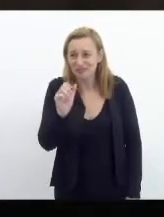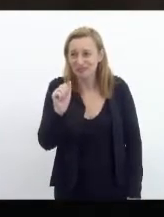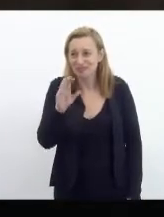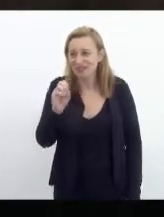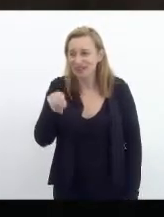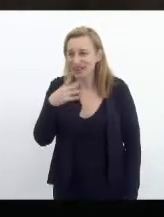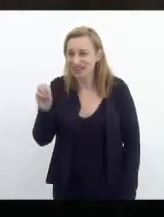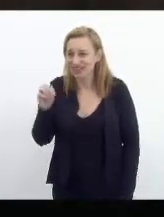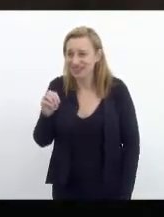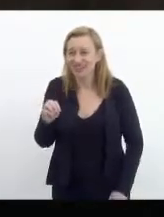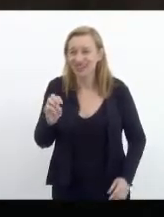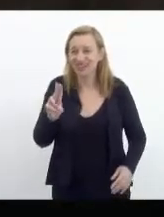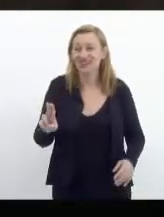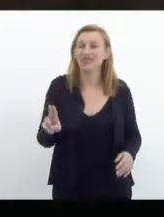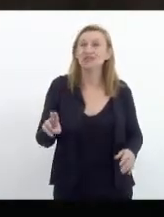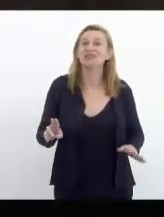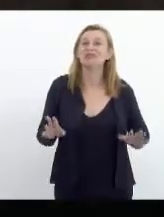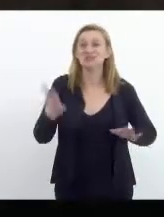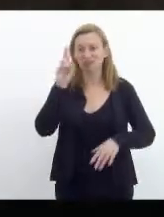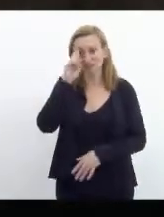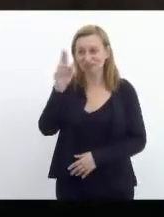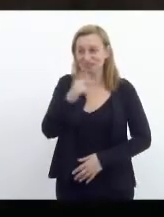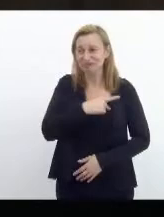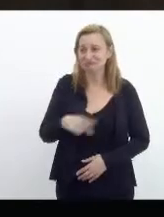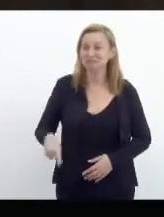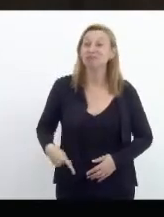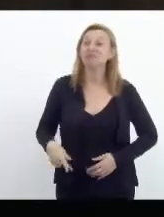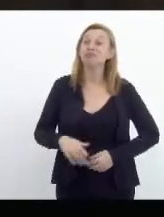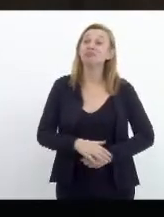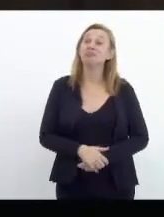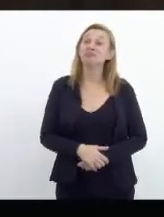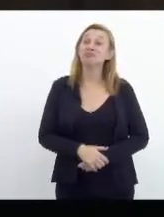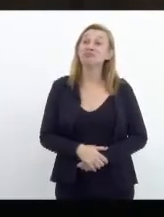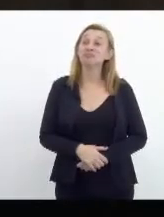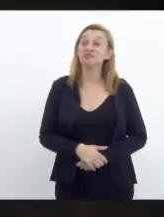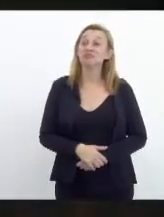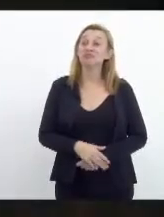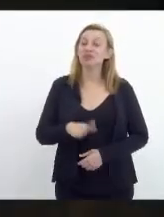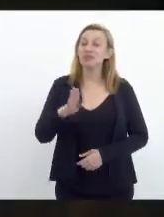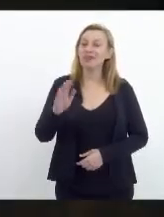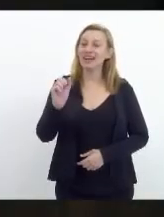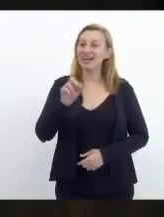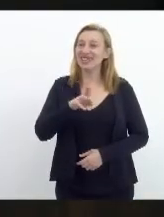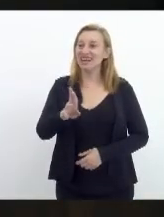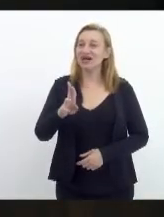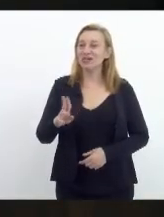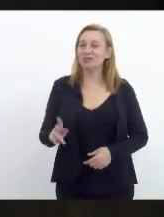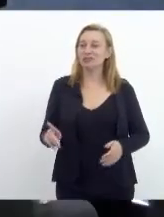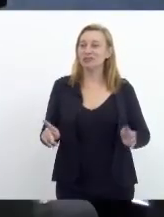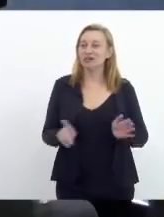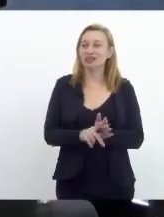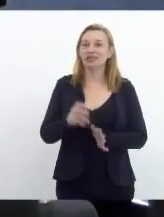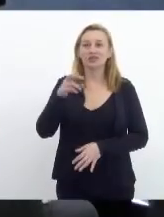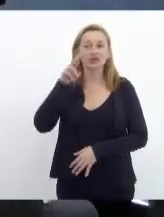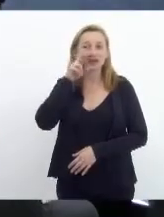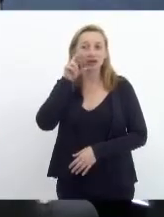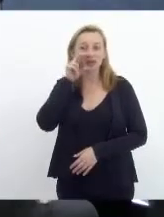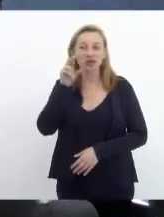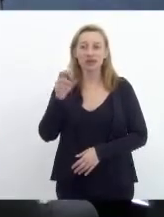você, já. Deixa eu falar uma coisa com o senhor, presidente. Presidente. Bacalhau é com Rosenberg Reis. Presidente, só